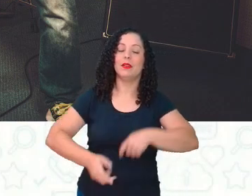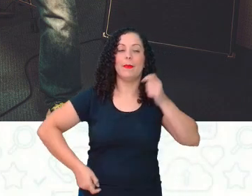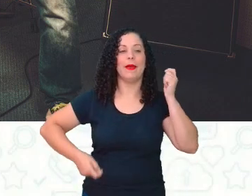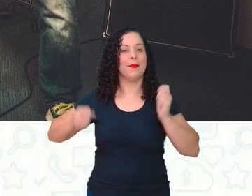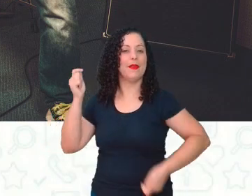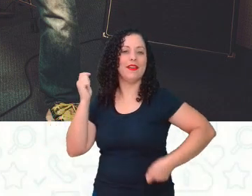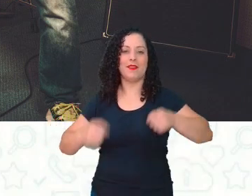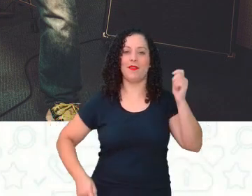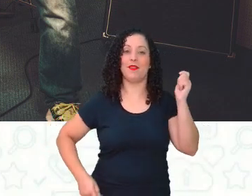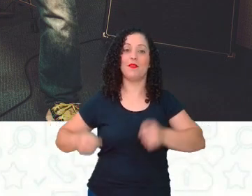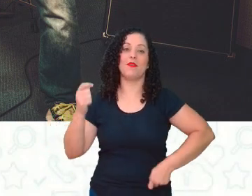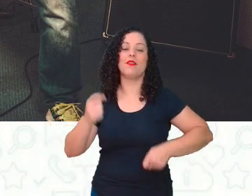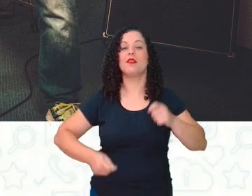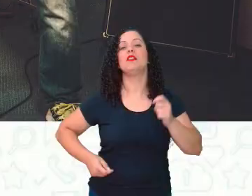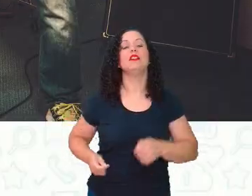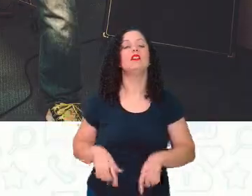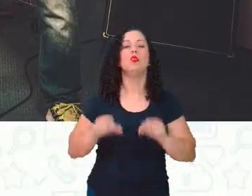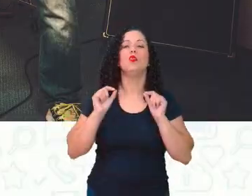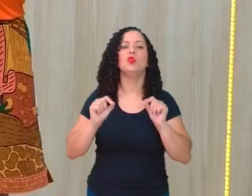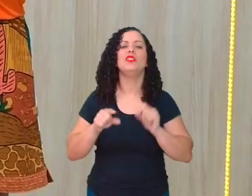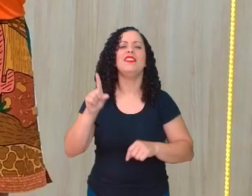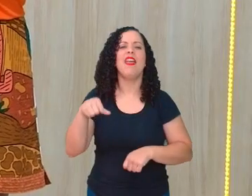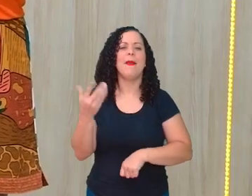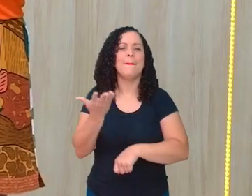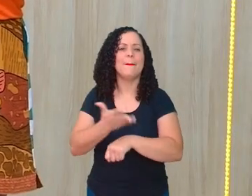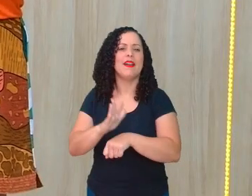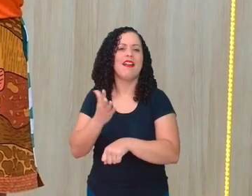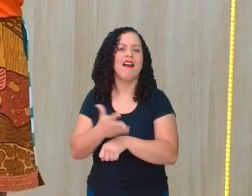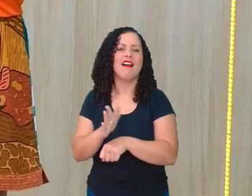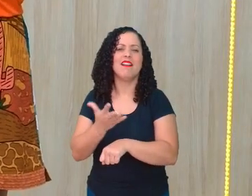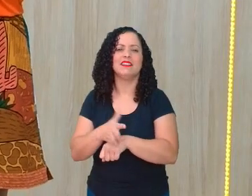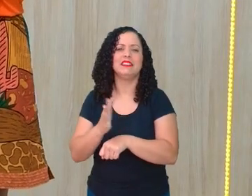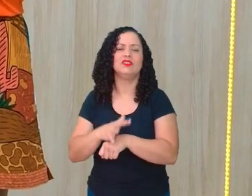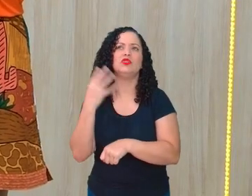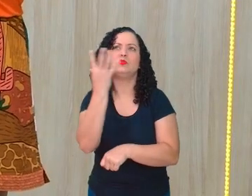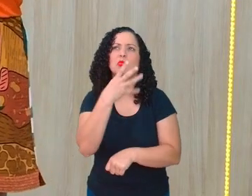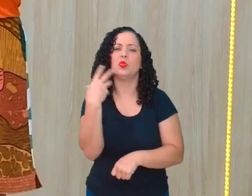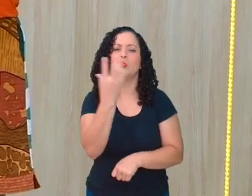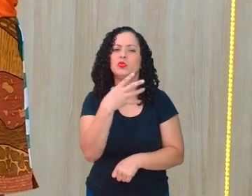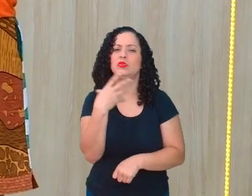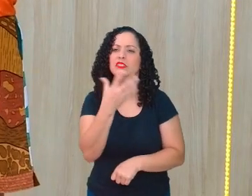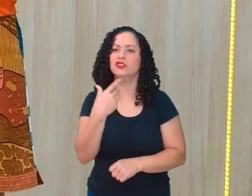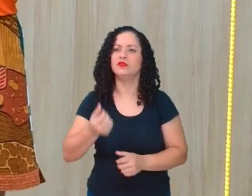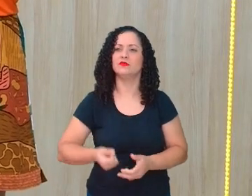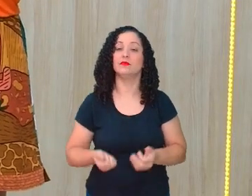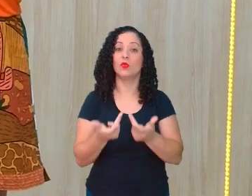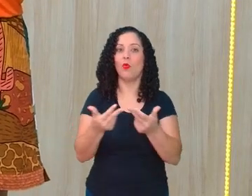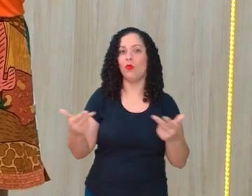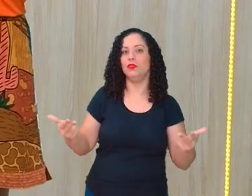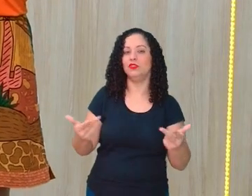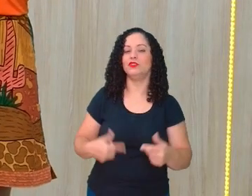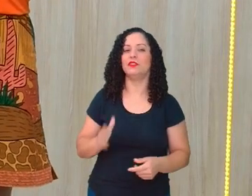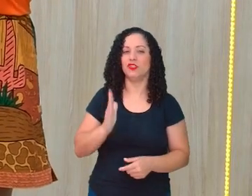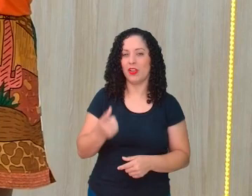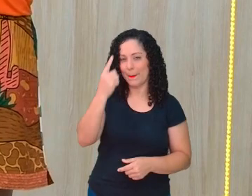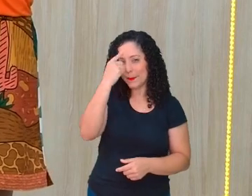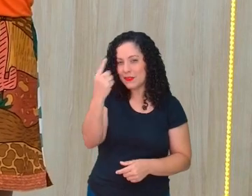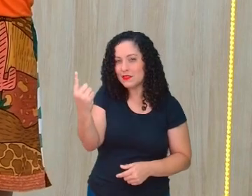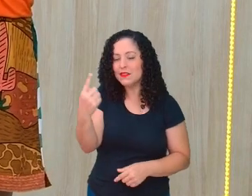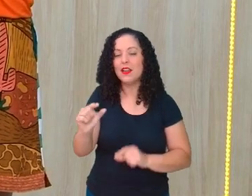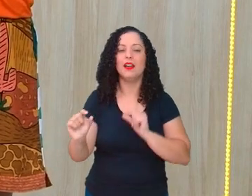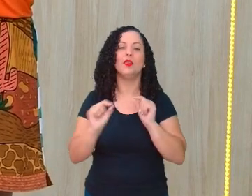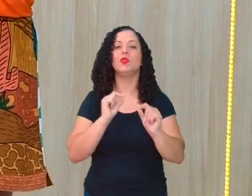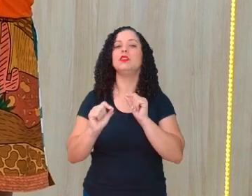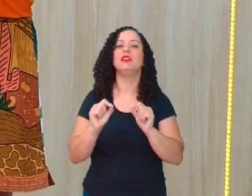tocando. E aí, o que é prática instrumental? Vocês já pensaram sobre isso?